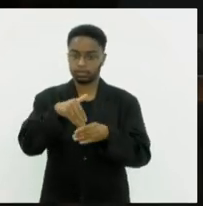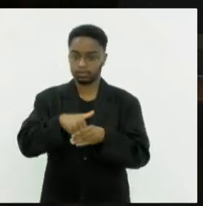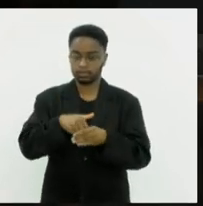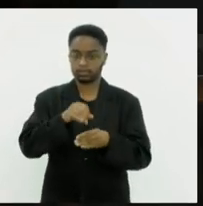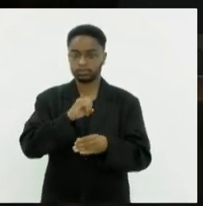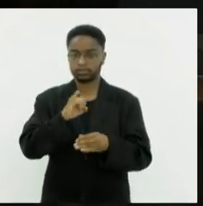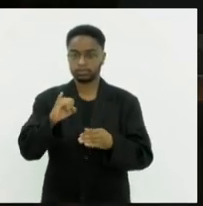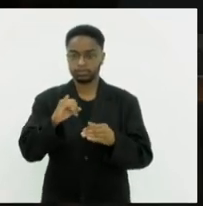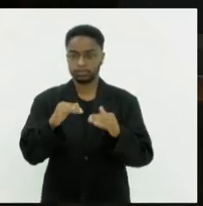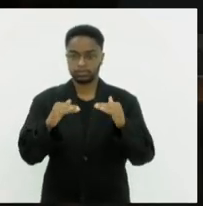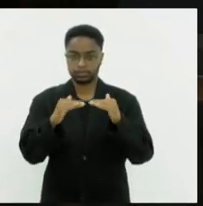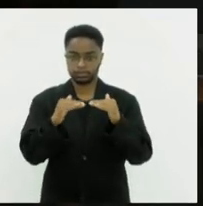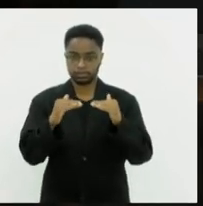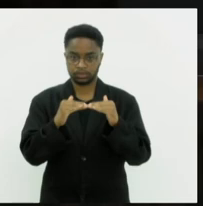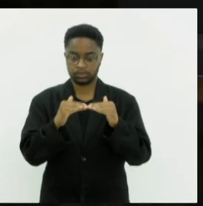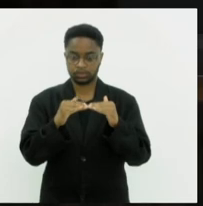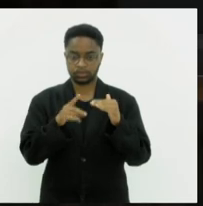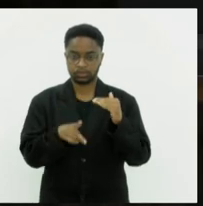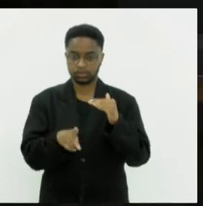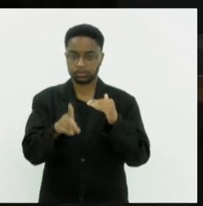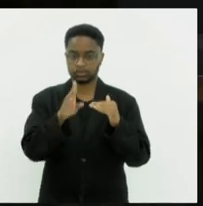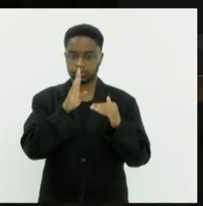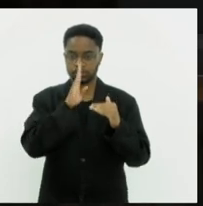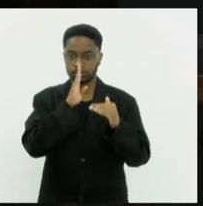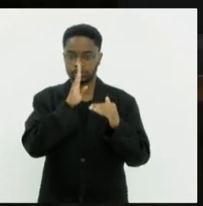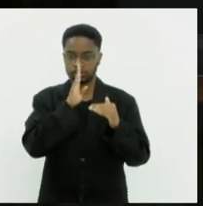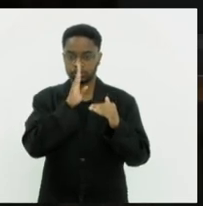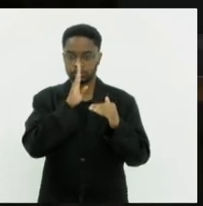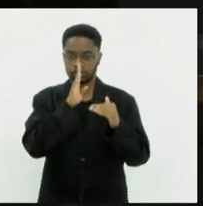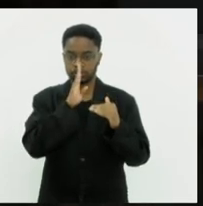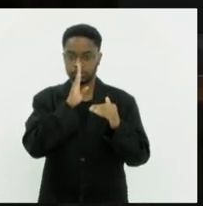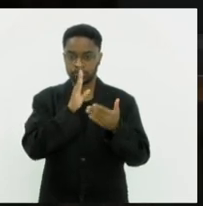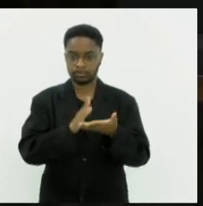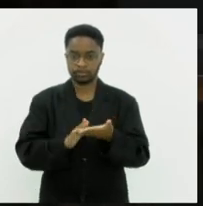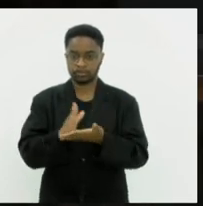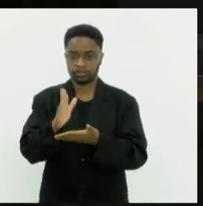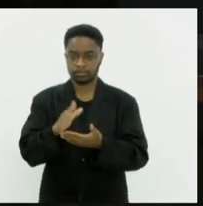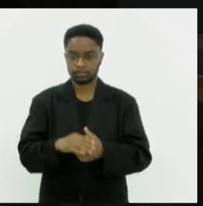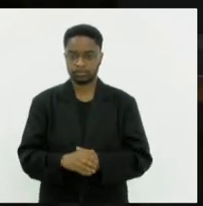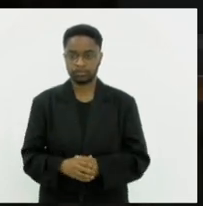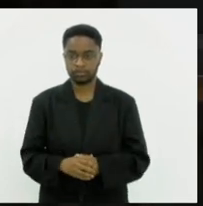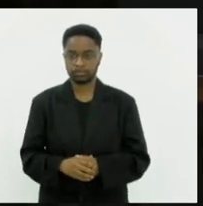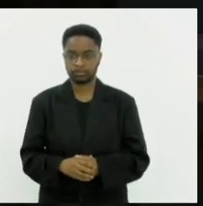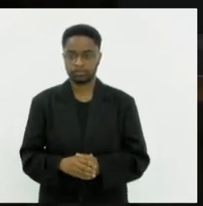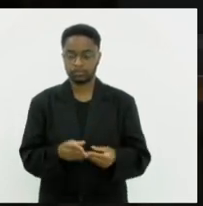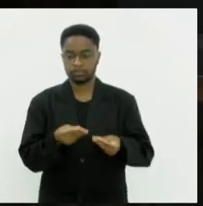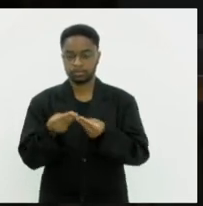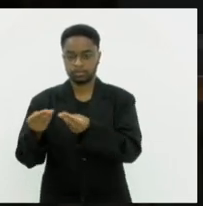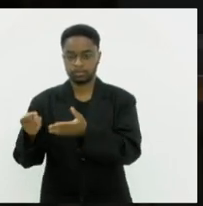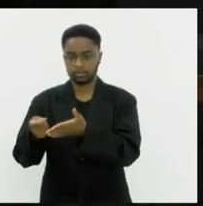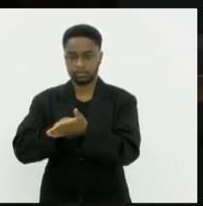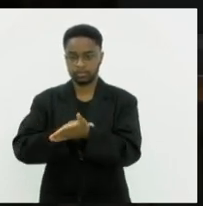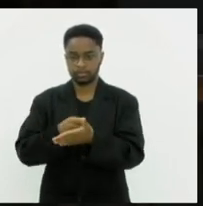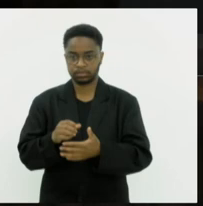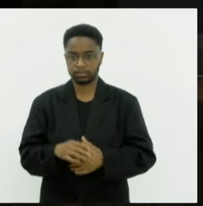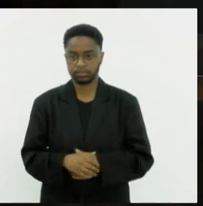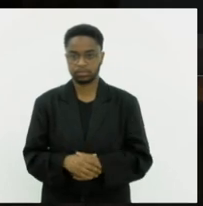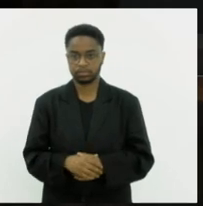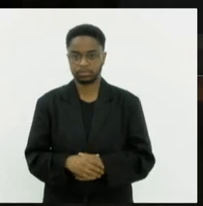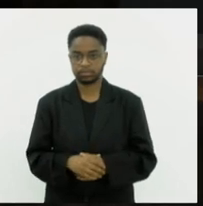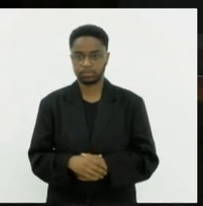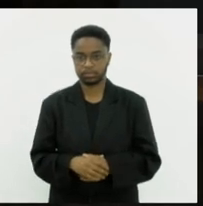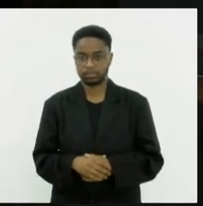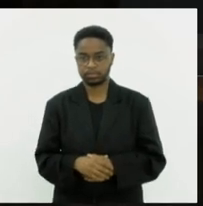votação, senhores que aprovam, continuam como estão, aprovado e vai a autógrafo.